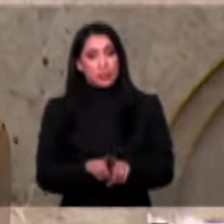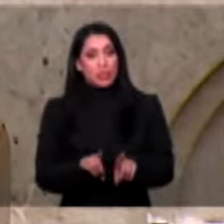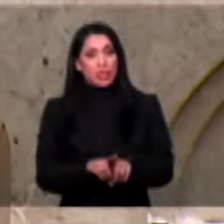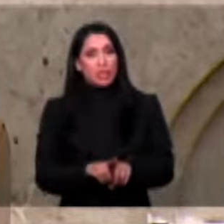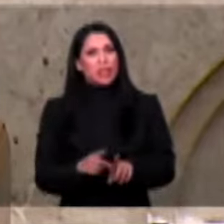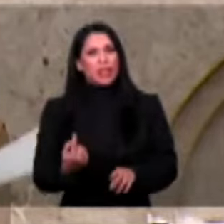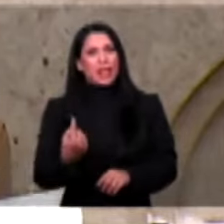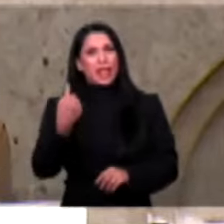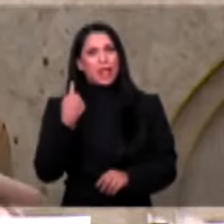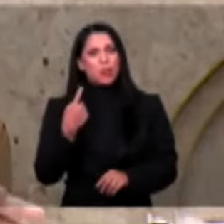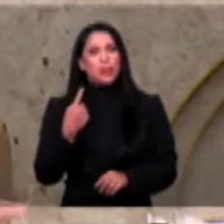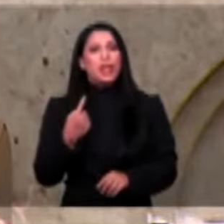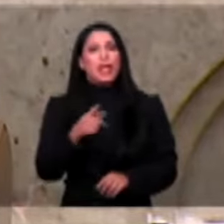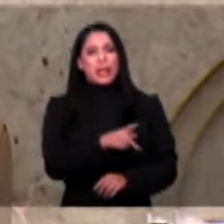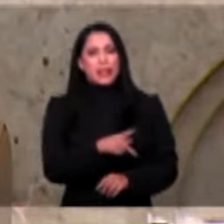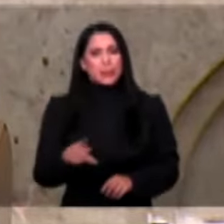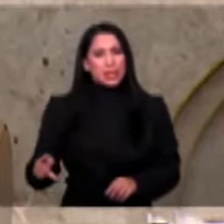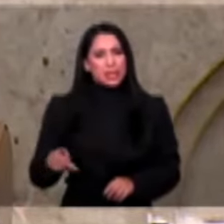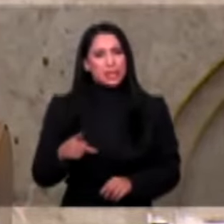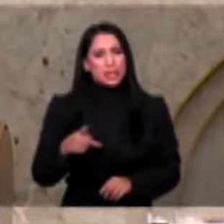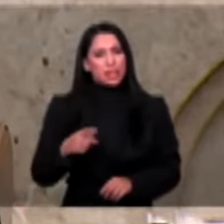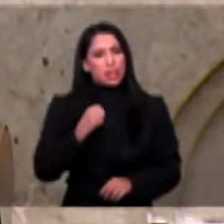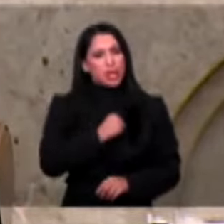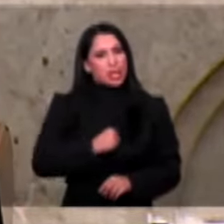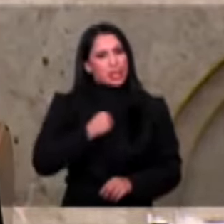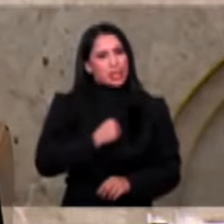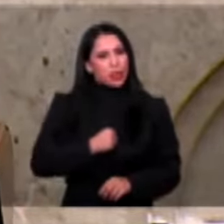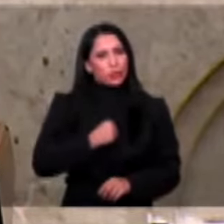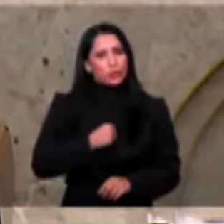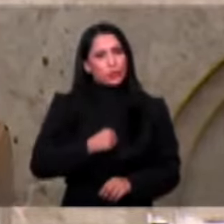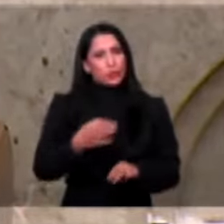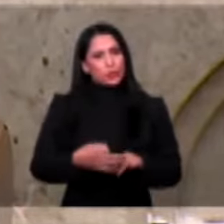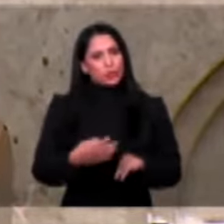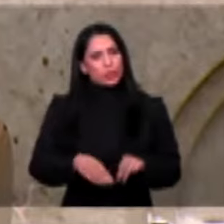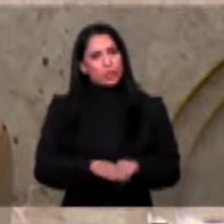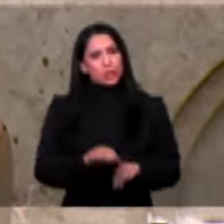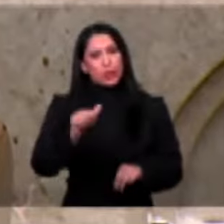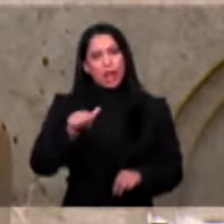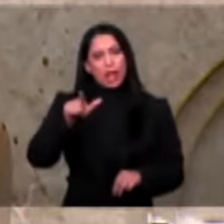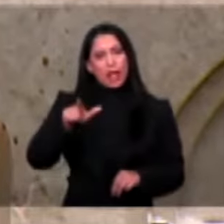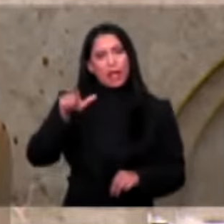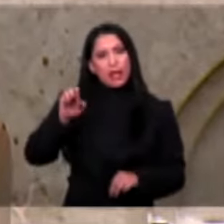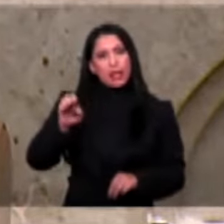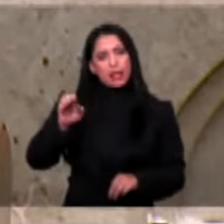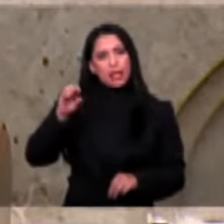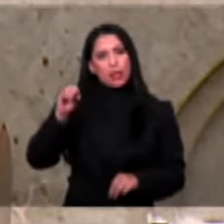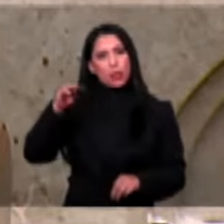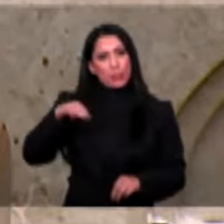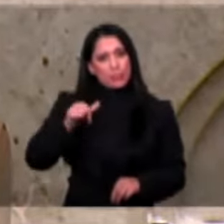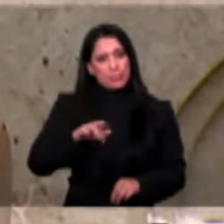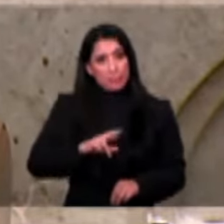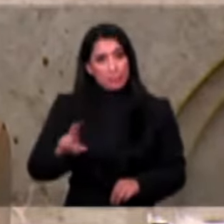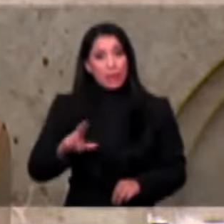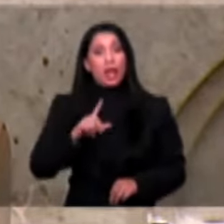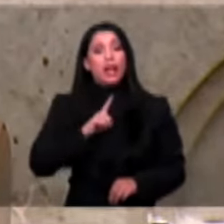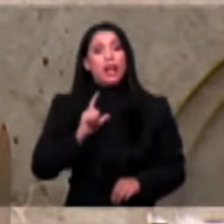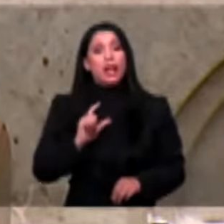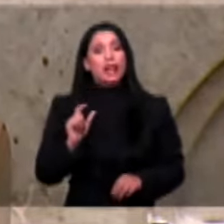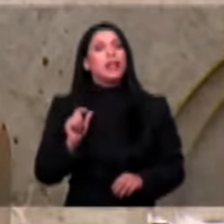Tribunal Federal, o saudoso ministro Aliomar Baleiro, pela sua adequação e atualidade, o